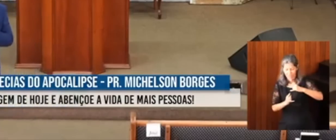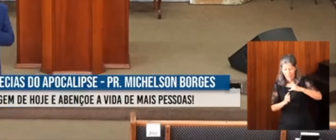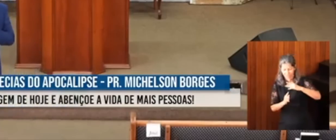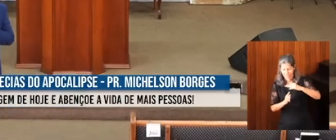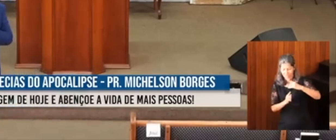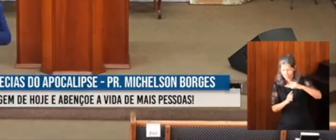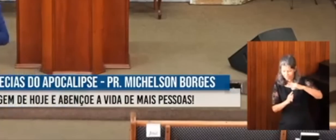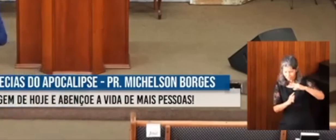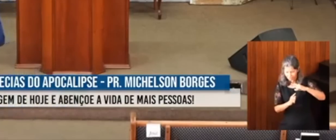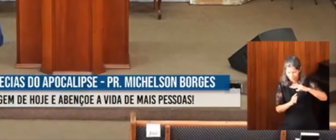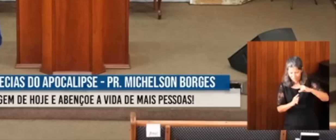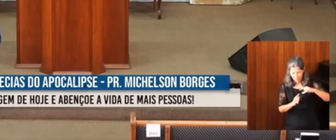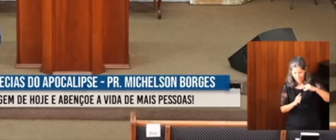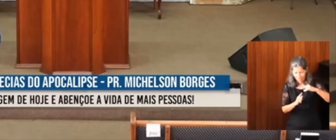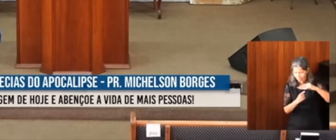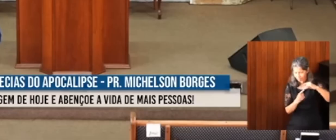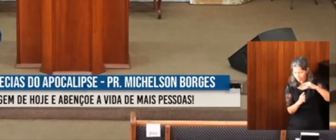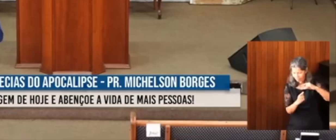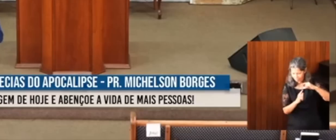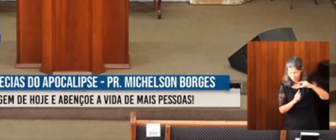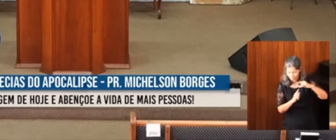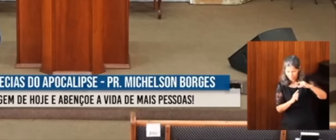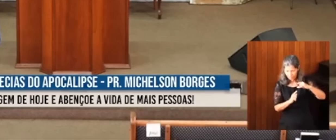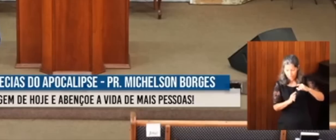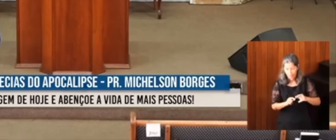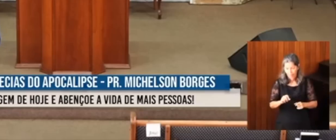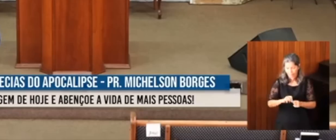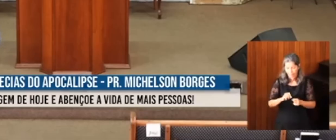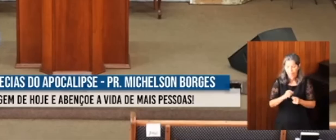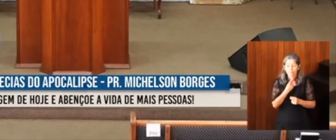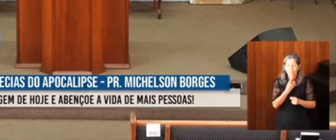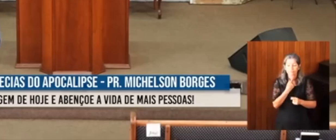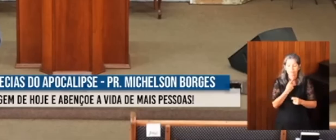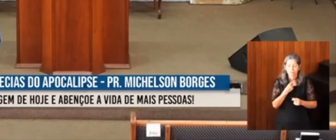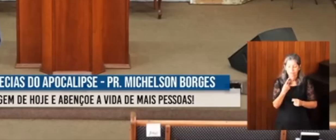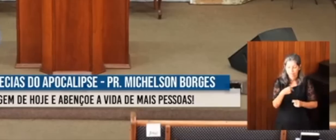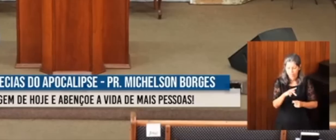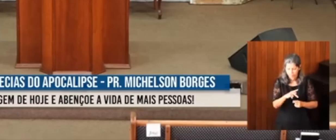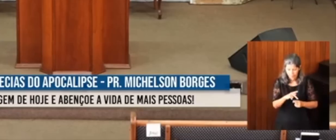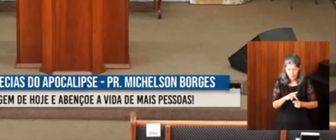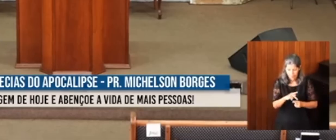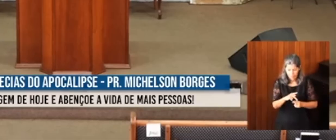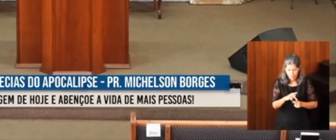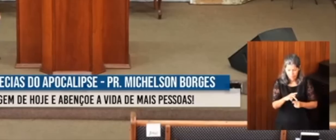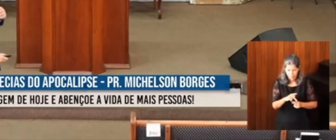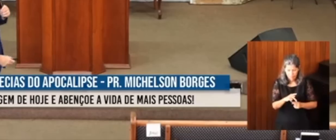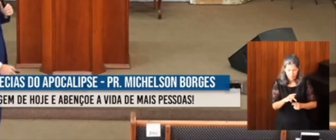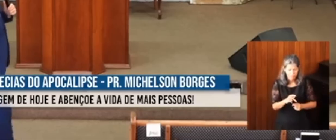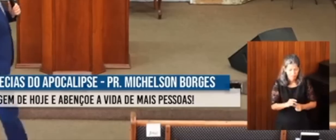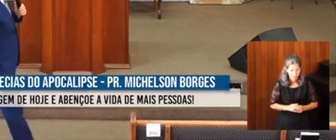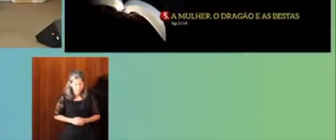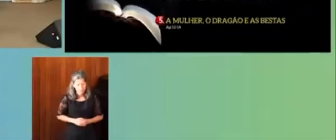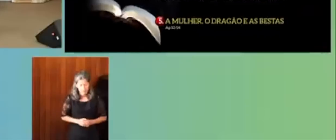fim da história, vem lá a marca e tudo mais. Já bem pertinho do fim da